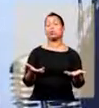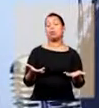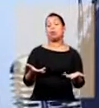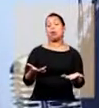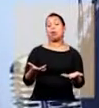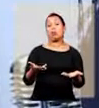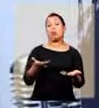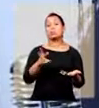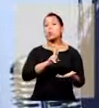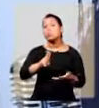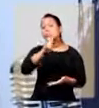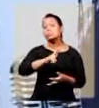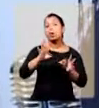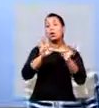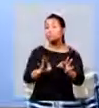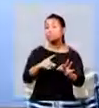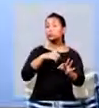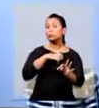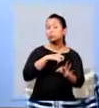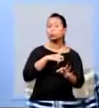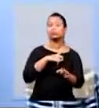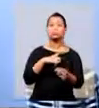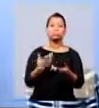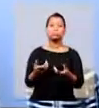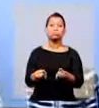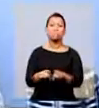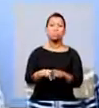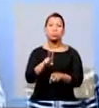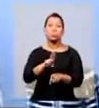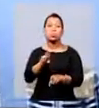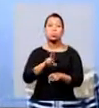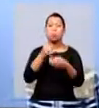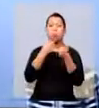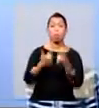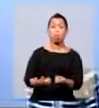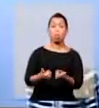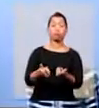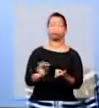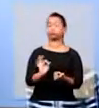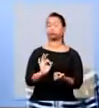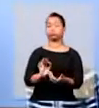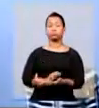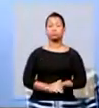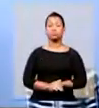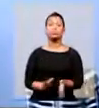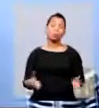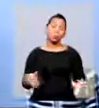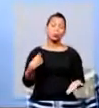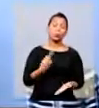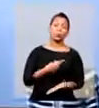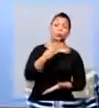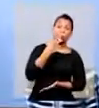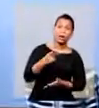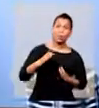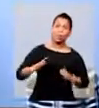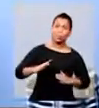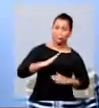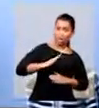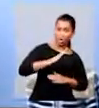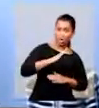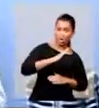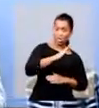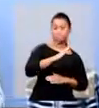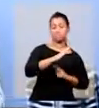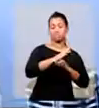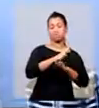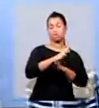uma funcionalidade da forma certa, né? A gente falar de rampas, né, que já foram colocadas, que já existem, e a gente fala em